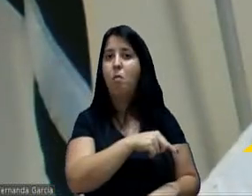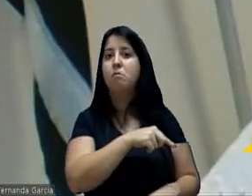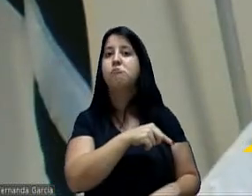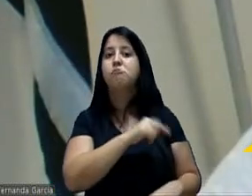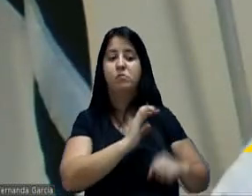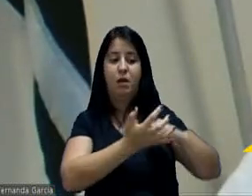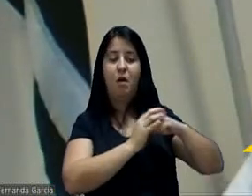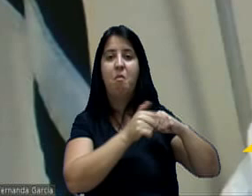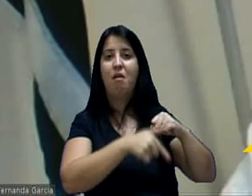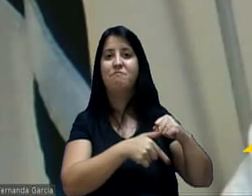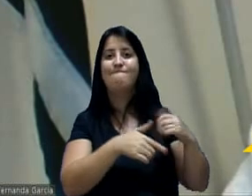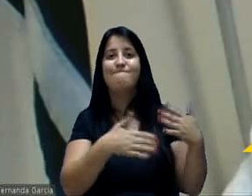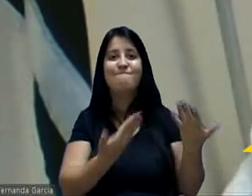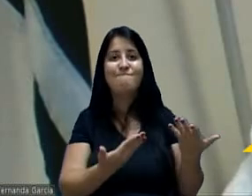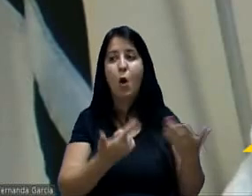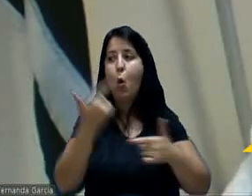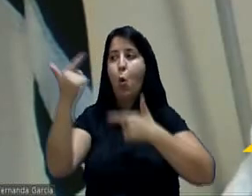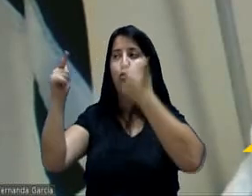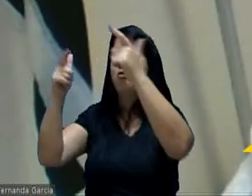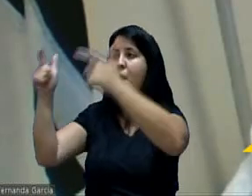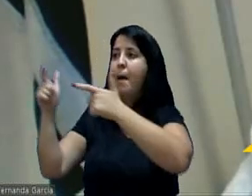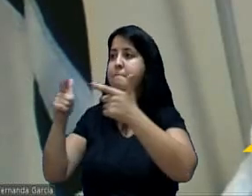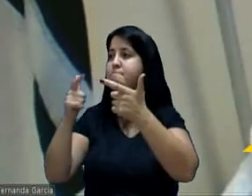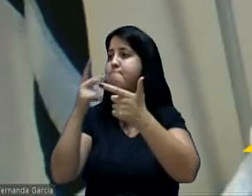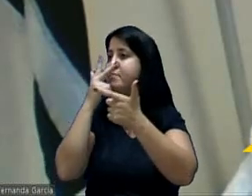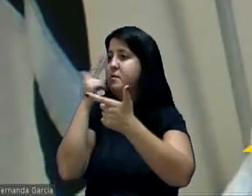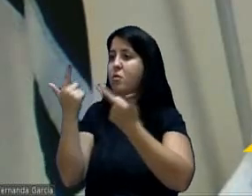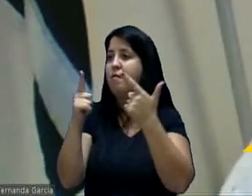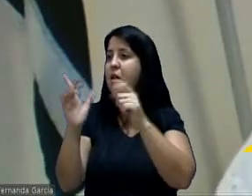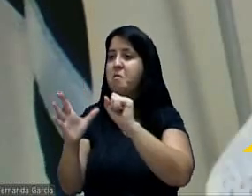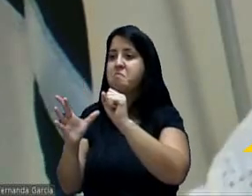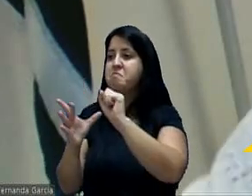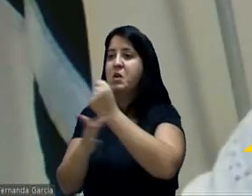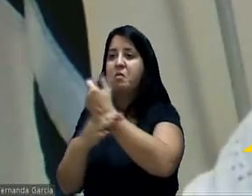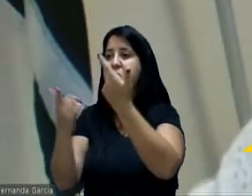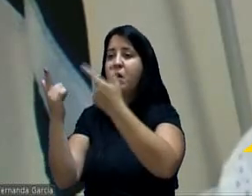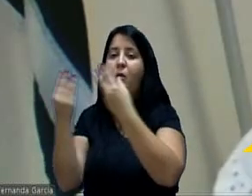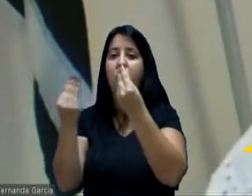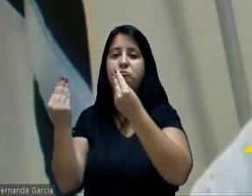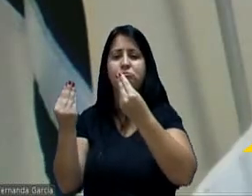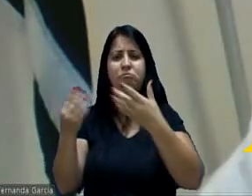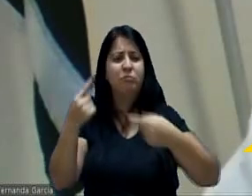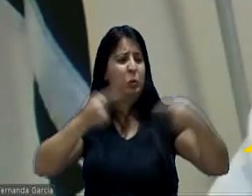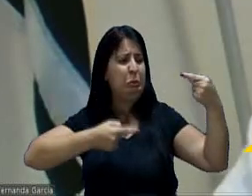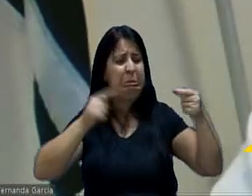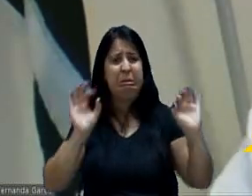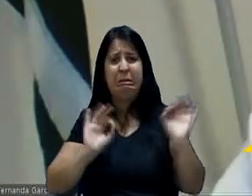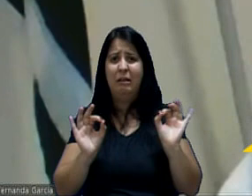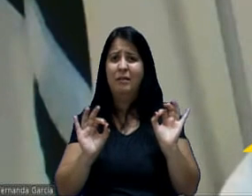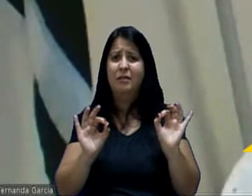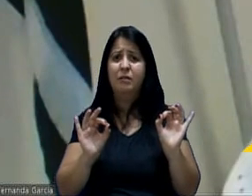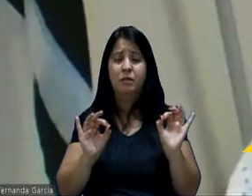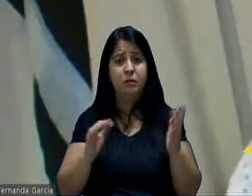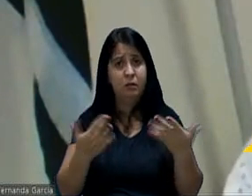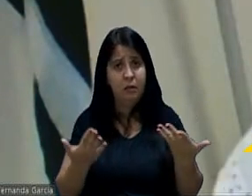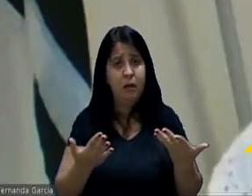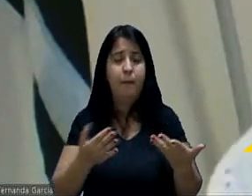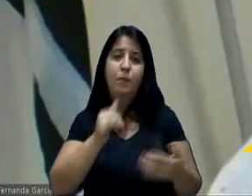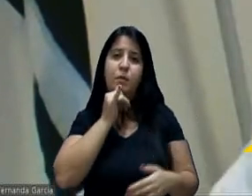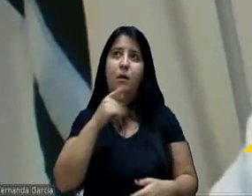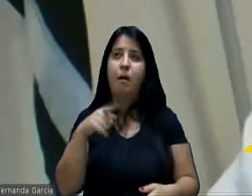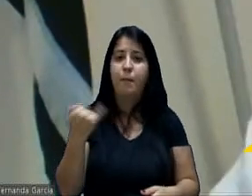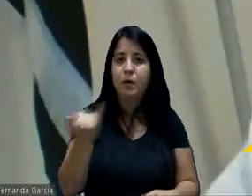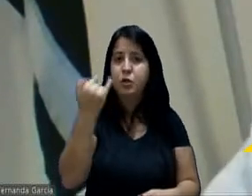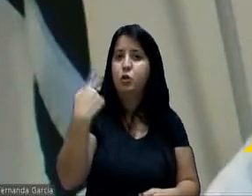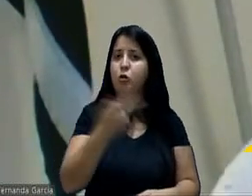setores ficarão aí desprotegidos. Não é discutido, por mais que a gente coloque a importância de chamar novos concursos